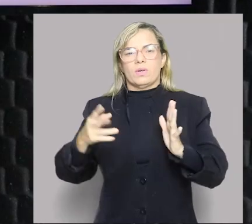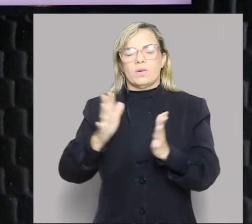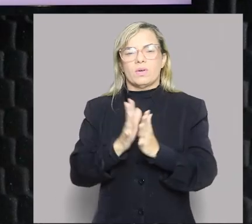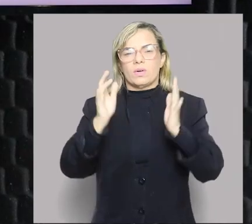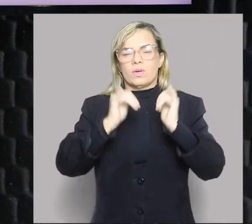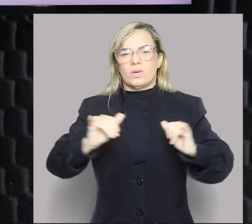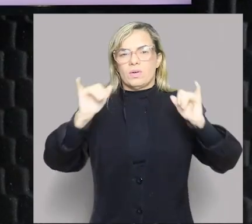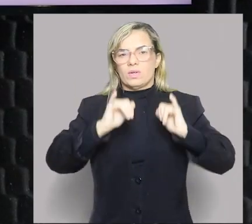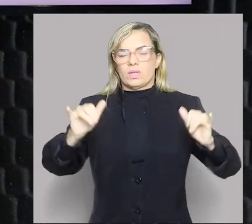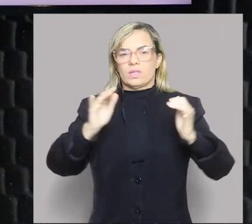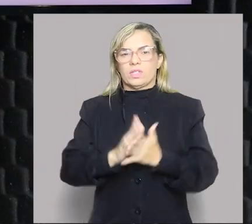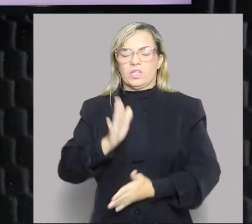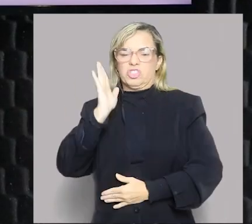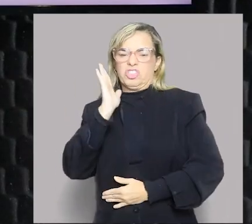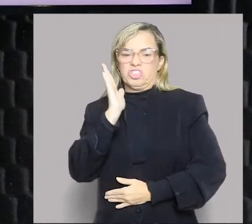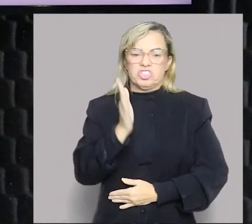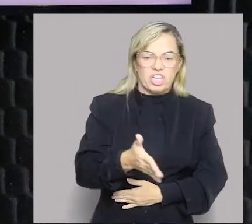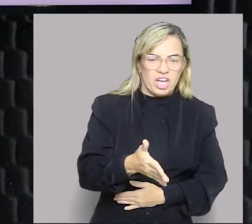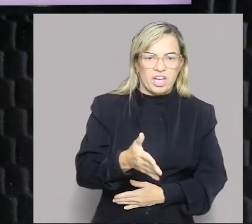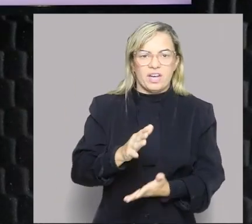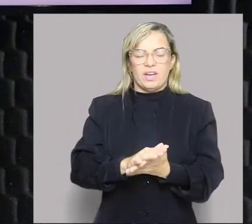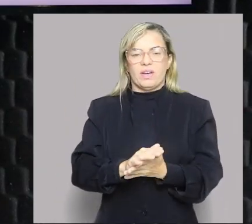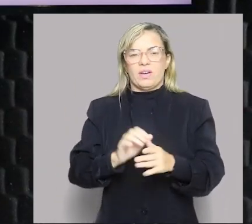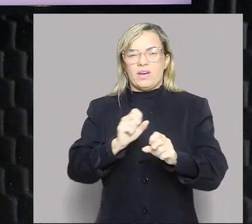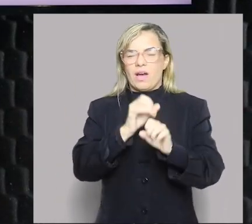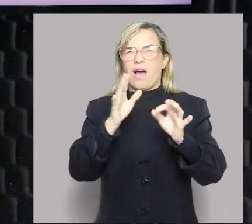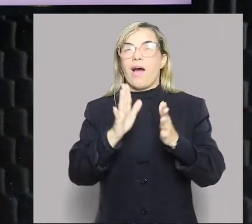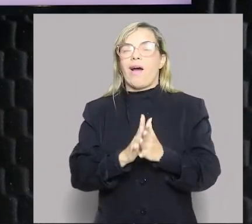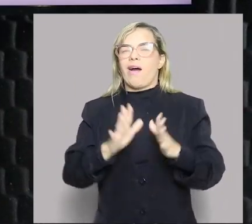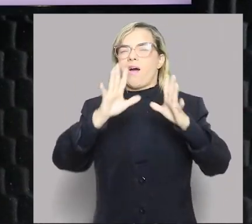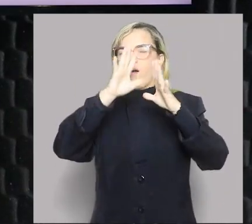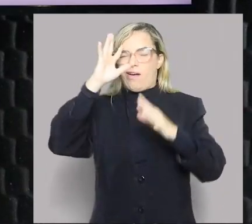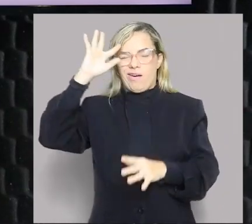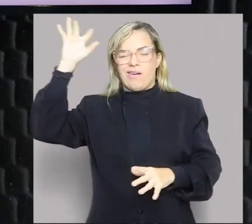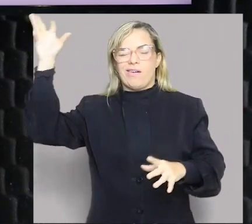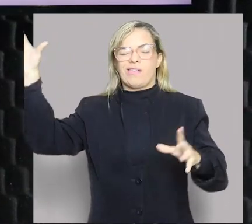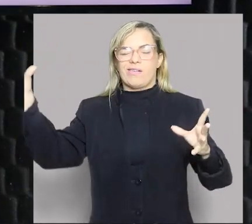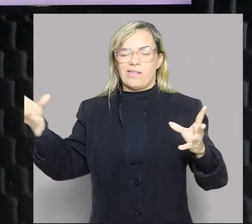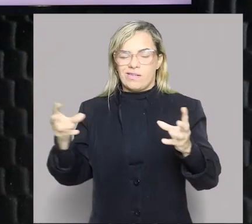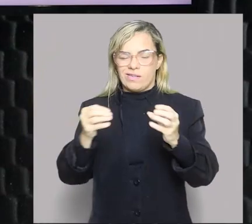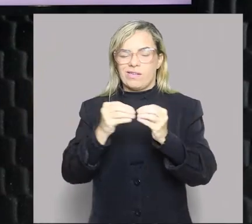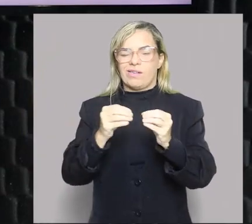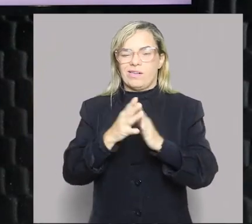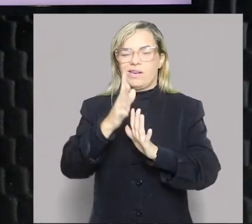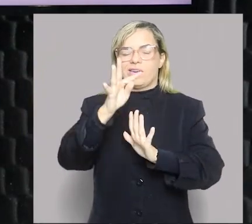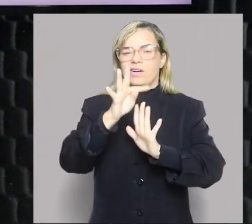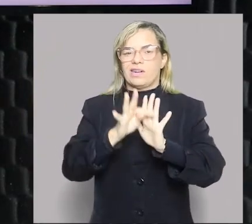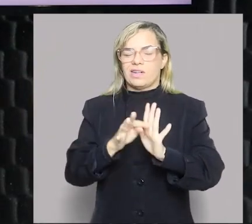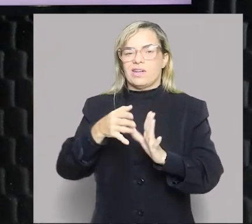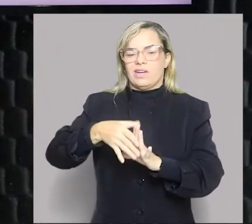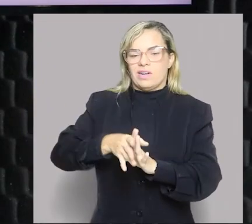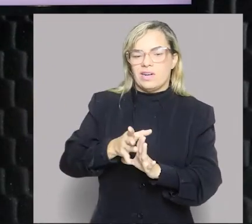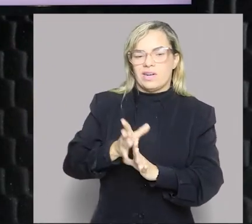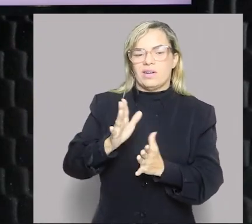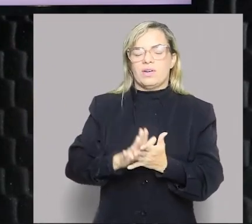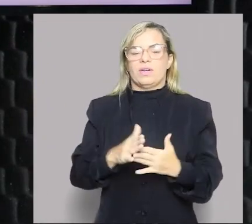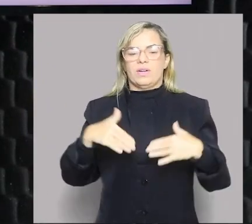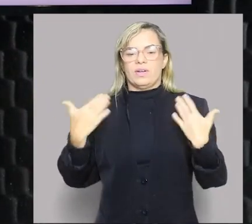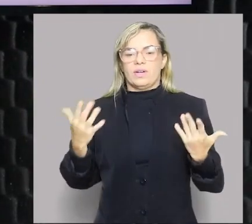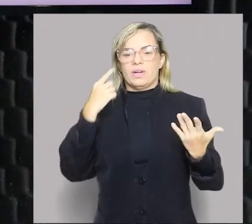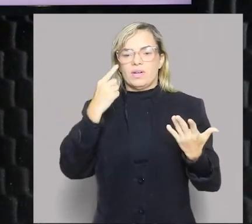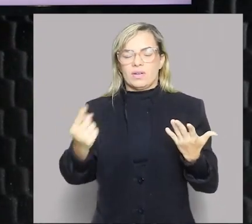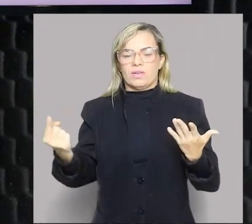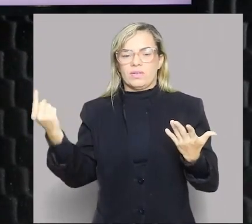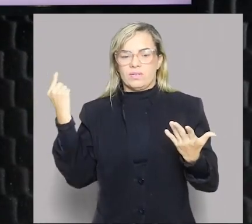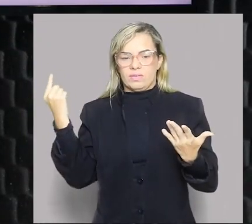está dita diretamente no texto, mas eu vou poder deduzir pelas informações que o texto me traz, certo? E o concluir